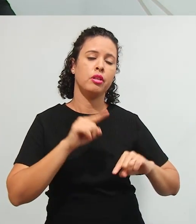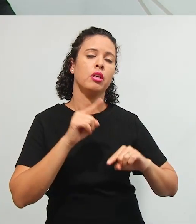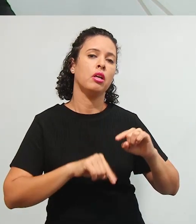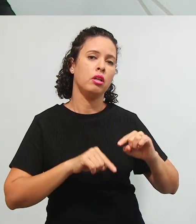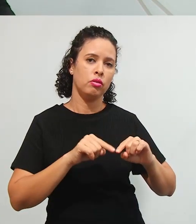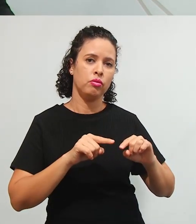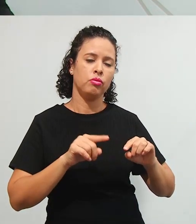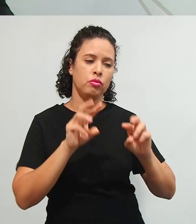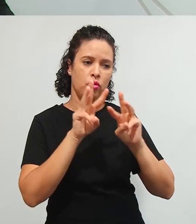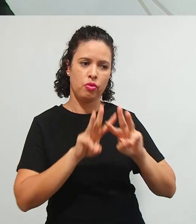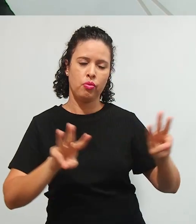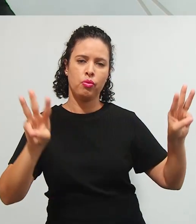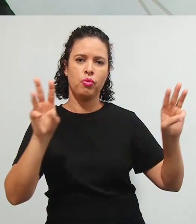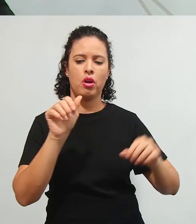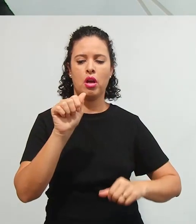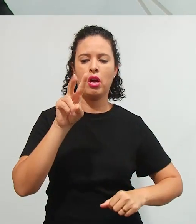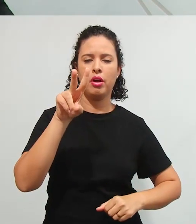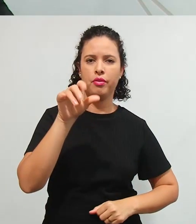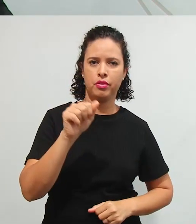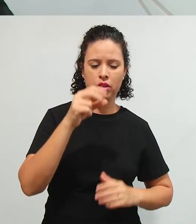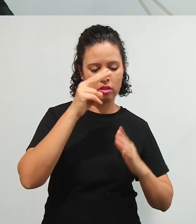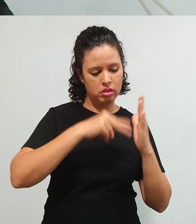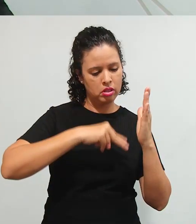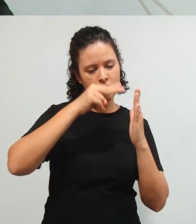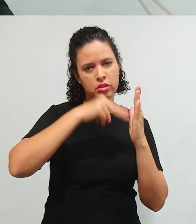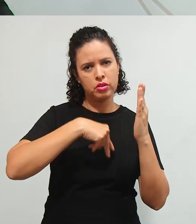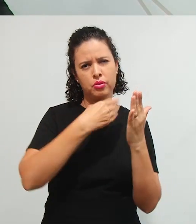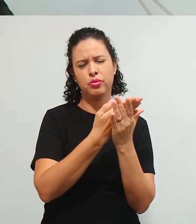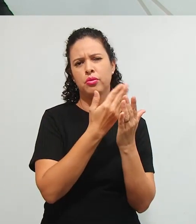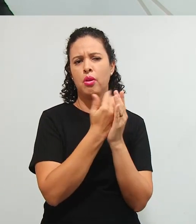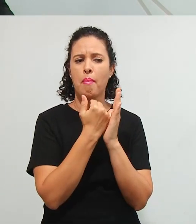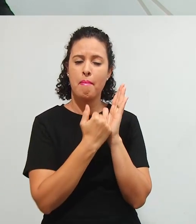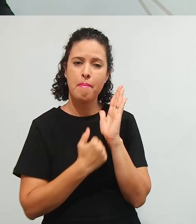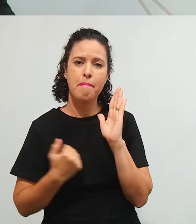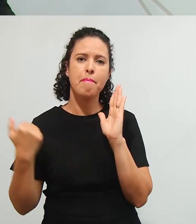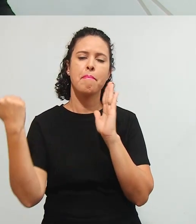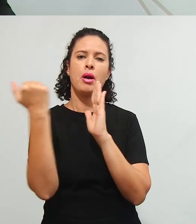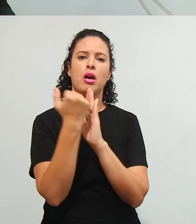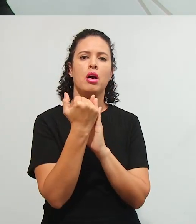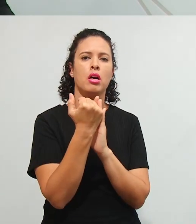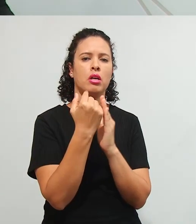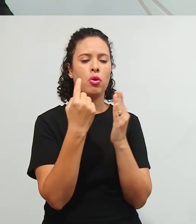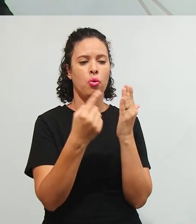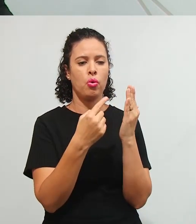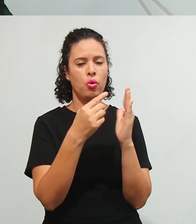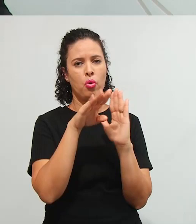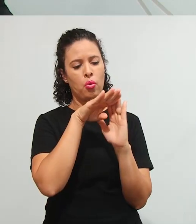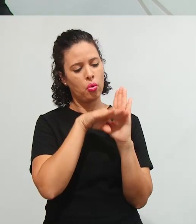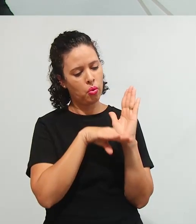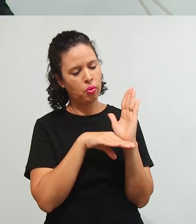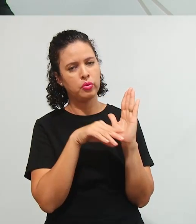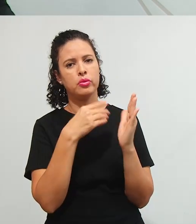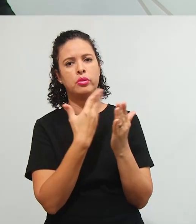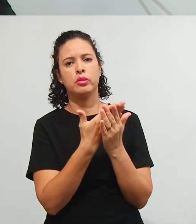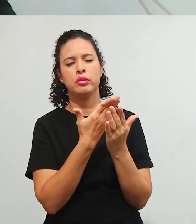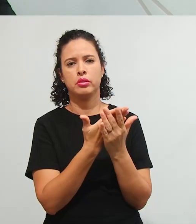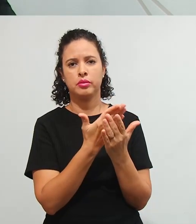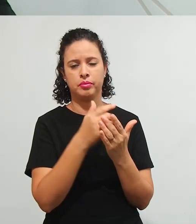adicionais, realizem as leituras, tá? Estudem o roteiro, tem um